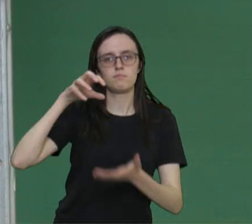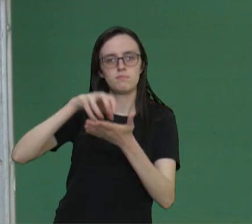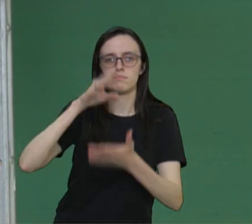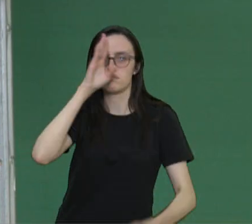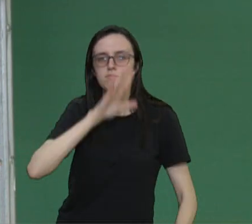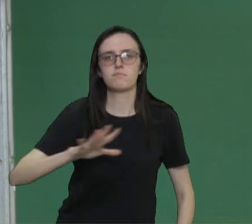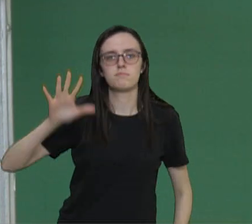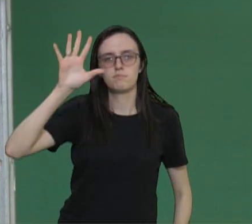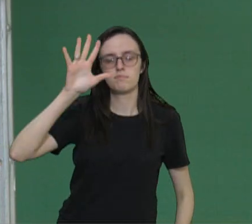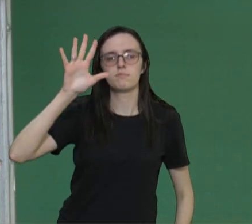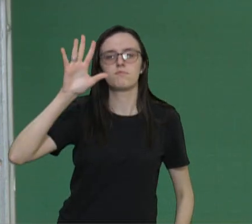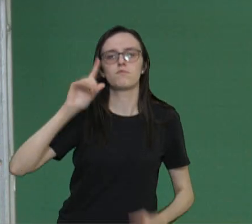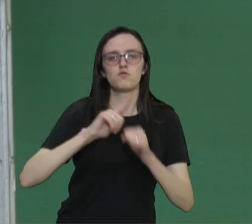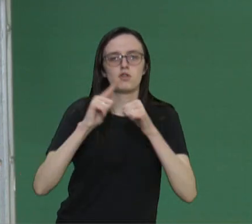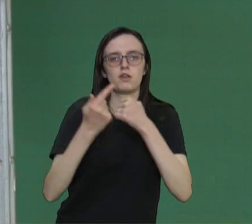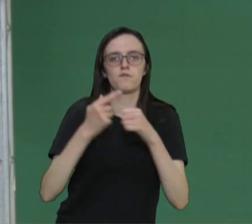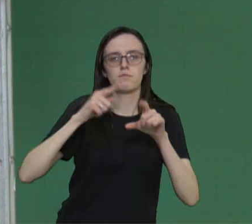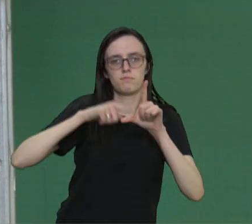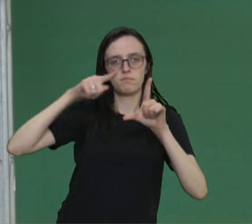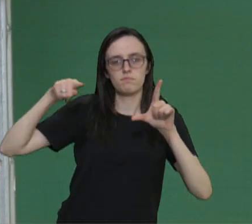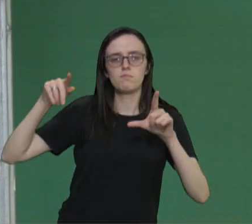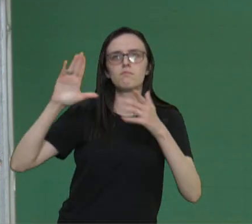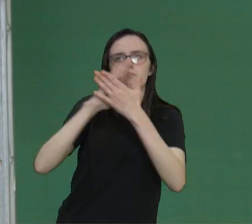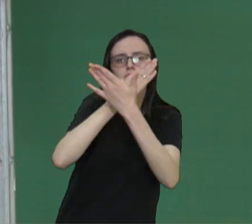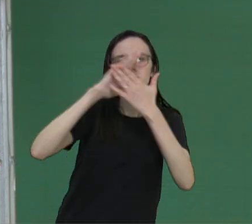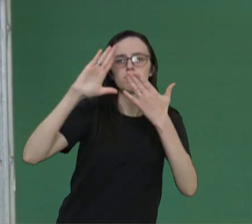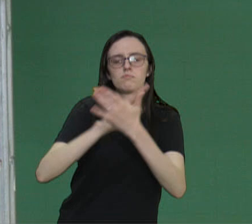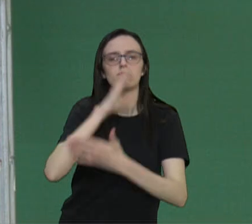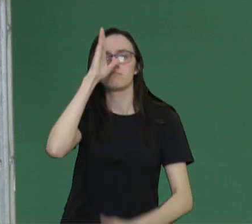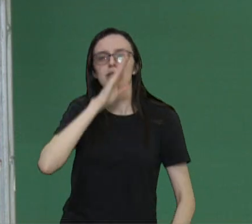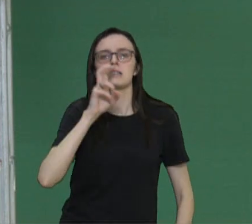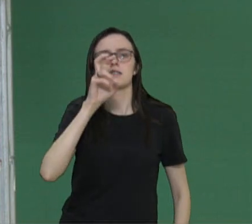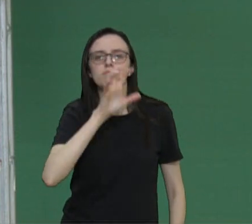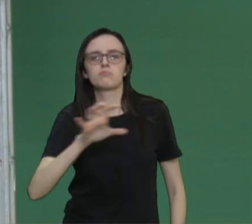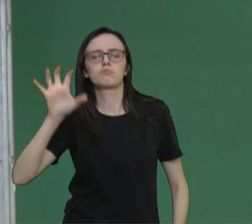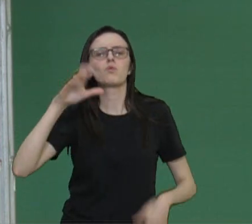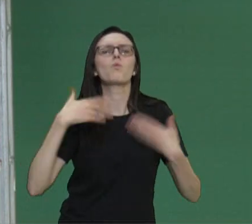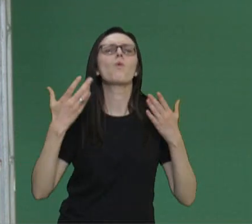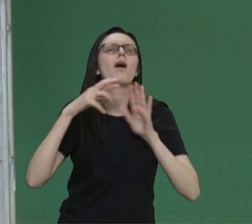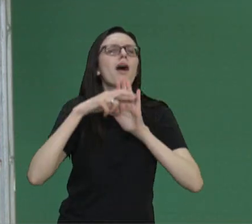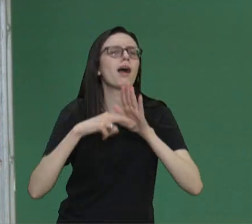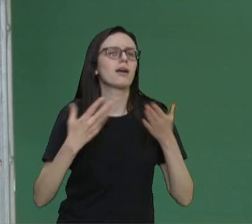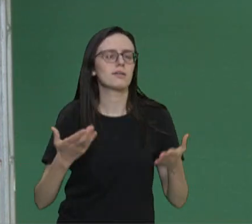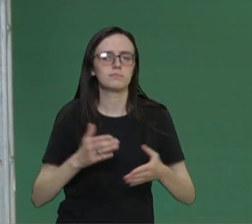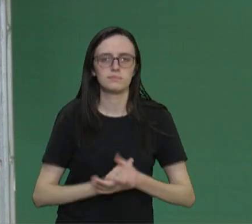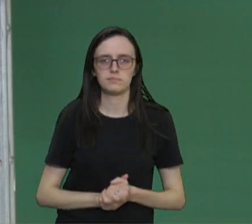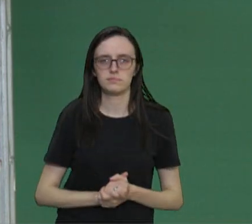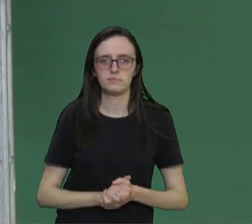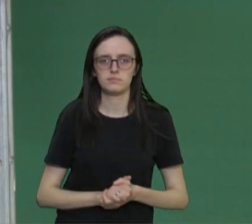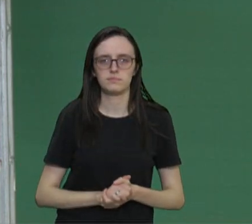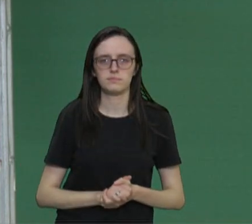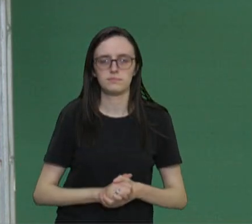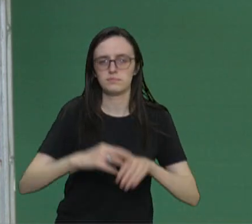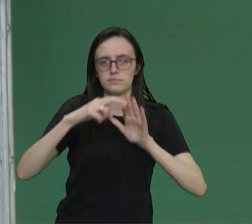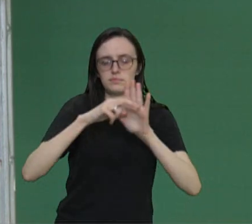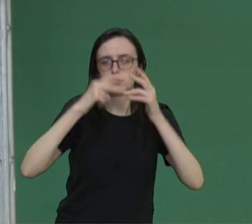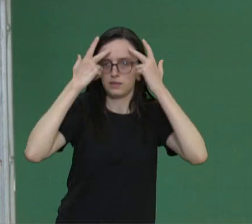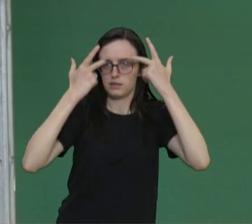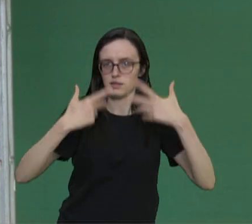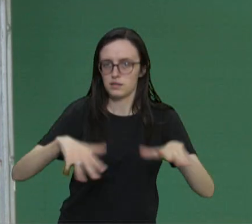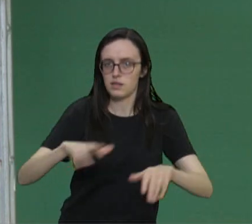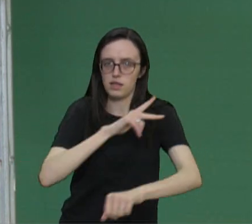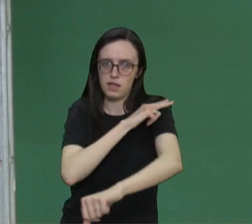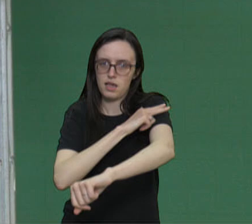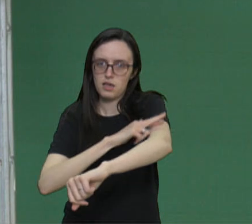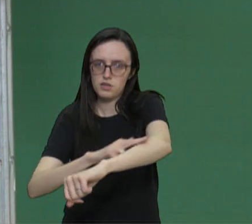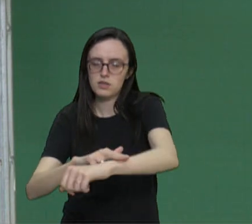Geografia e Estatística, para dividir o Brasil em 5 regiões? Quais critérios que ele utiliza? Critérios naturais e